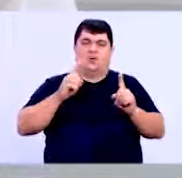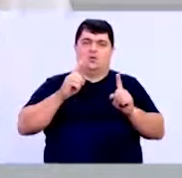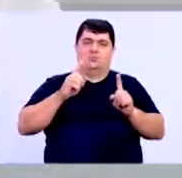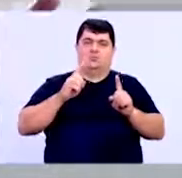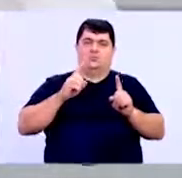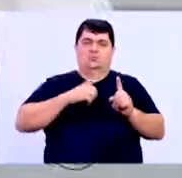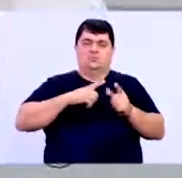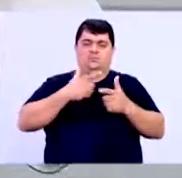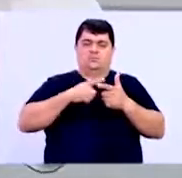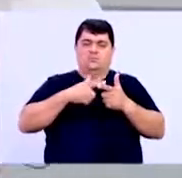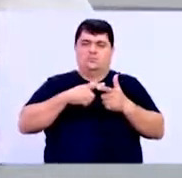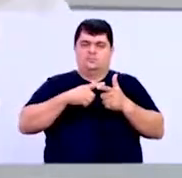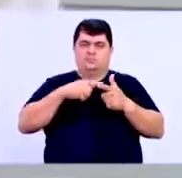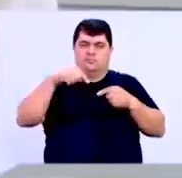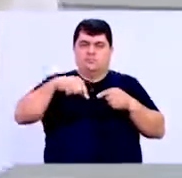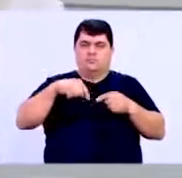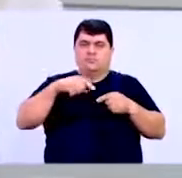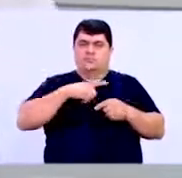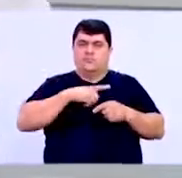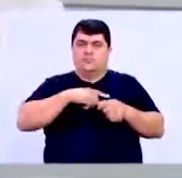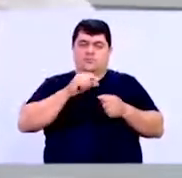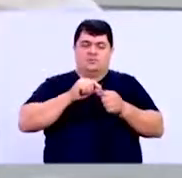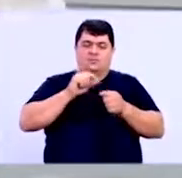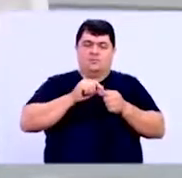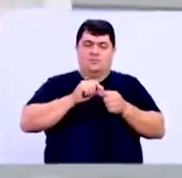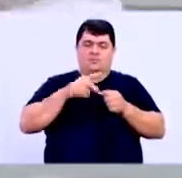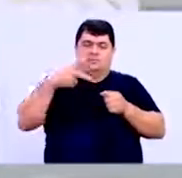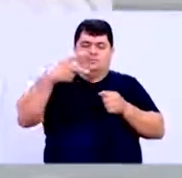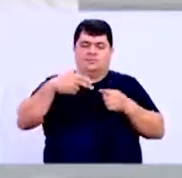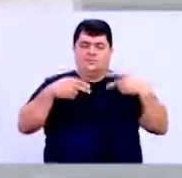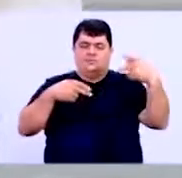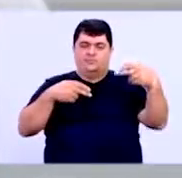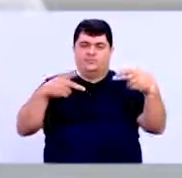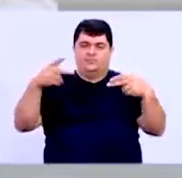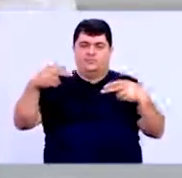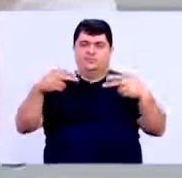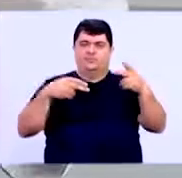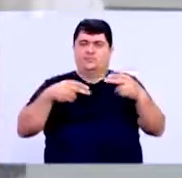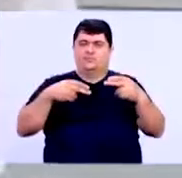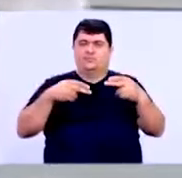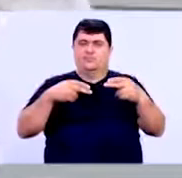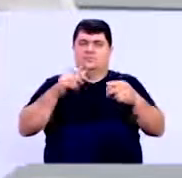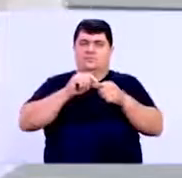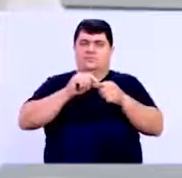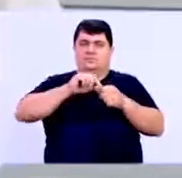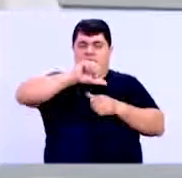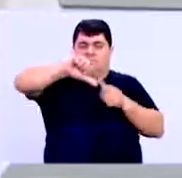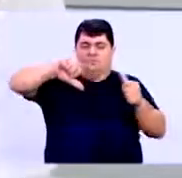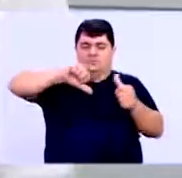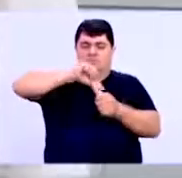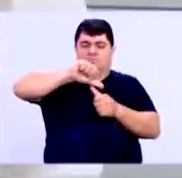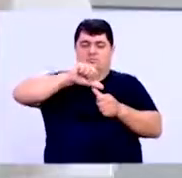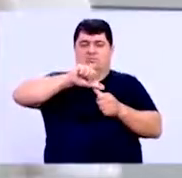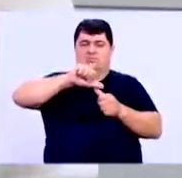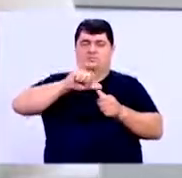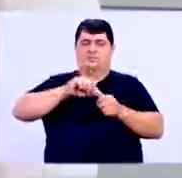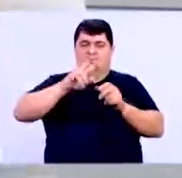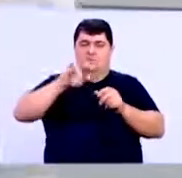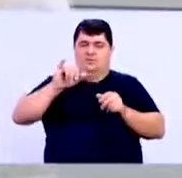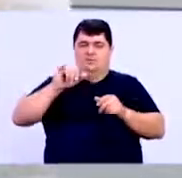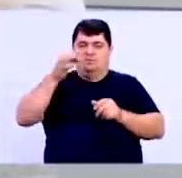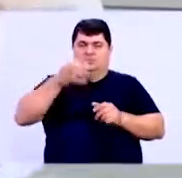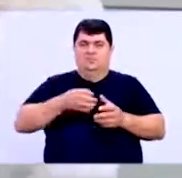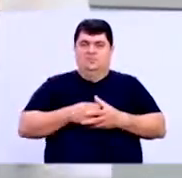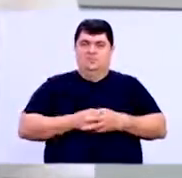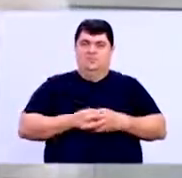teve um probleminha aqui na produção e a gente teve que fazer um corte de custo, então a gente fez uma alteração na receita. Mas vai dar certo. Olha